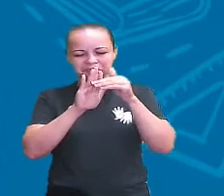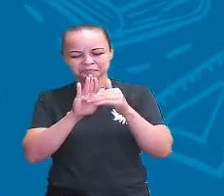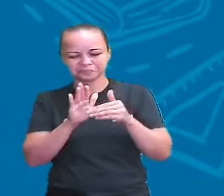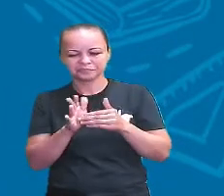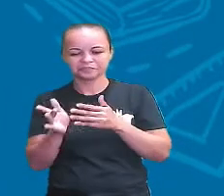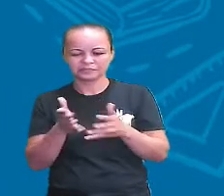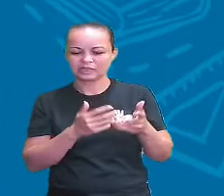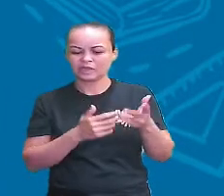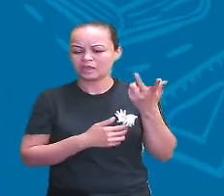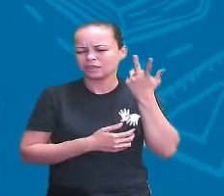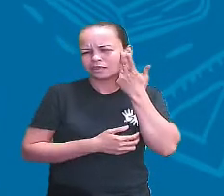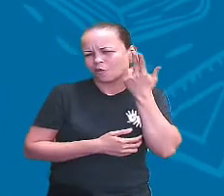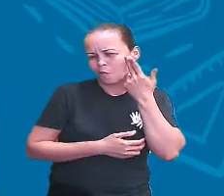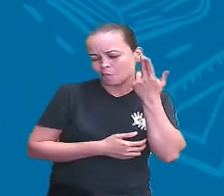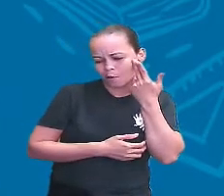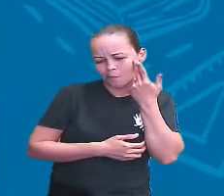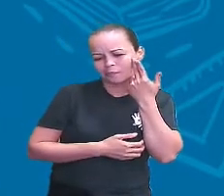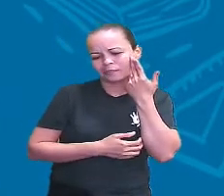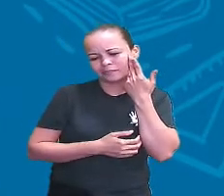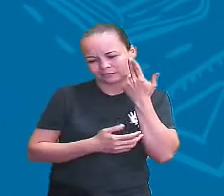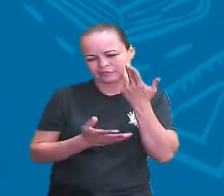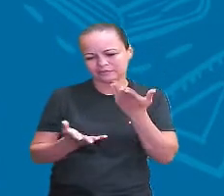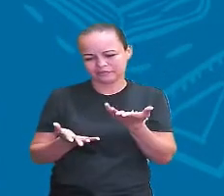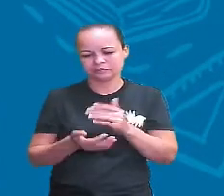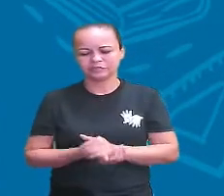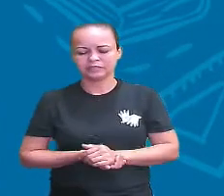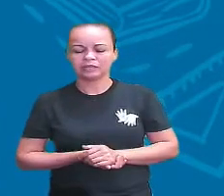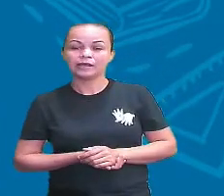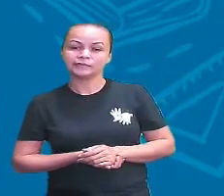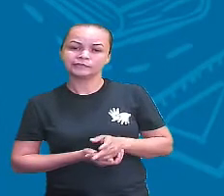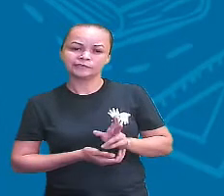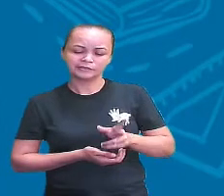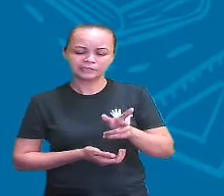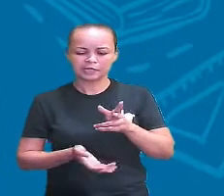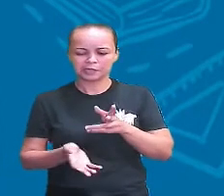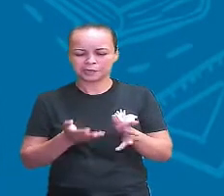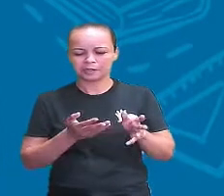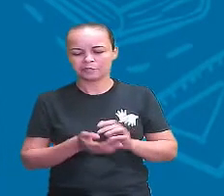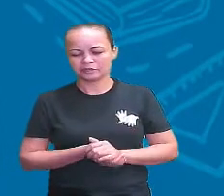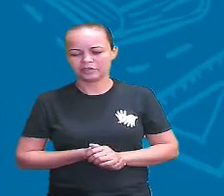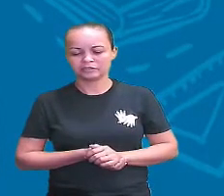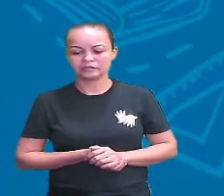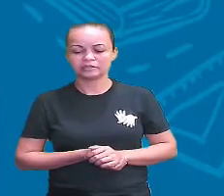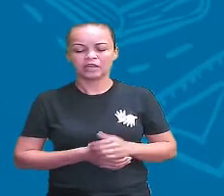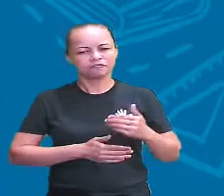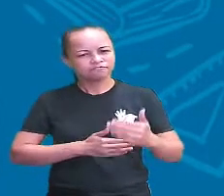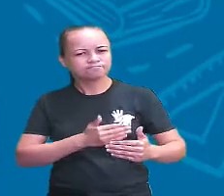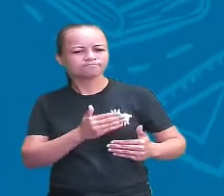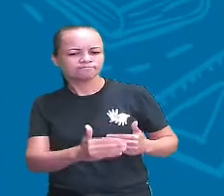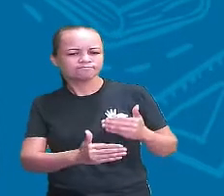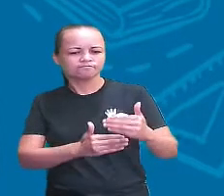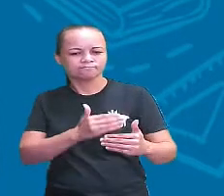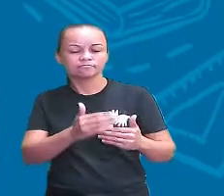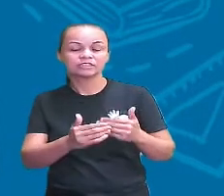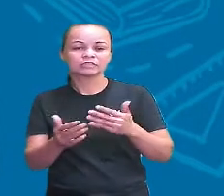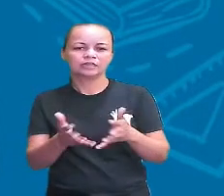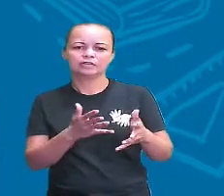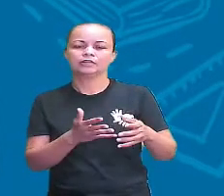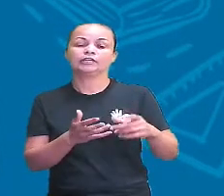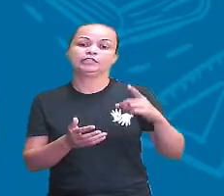Normally, também aí, ó, normalmente. Frequently, frequentemente. Então, se a gente der uma olhada, a gente